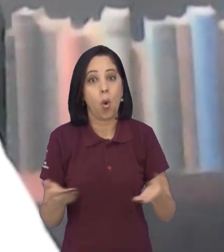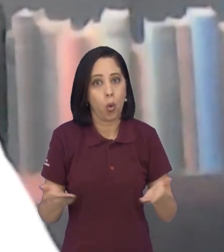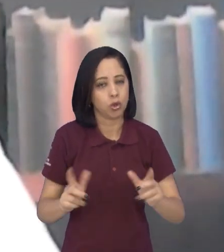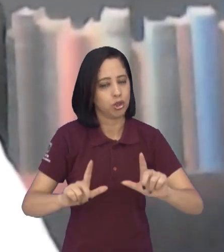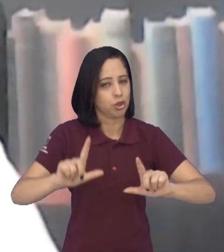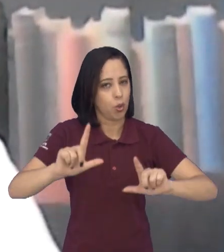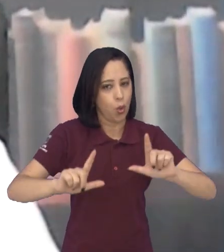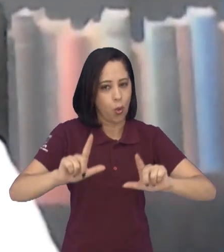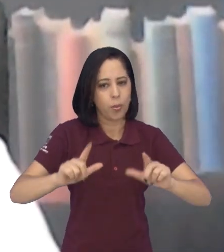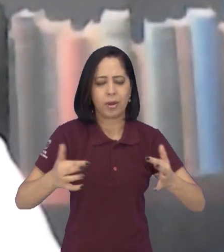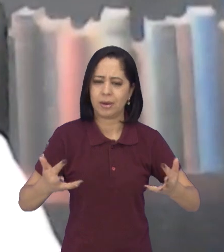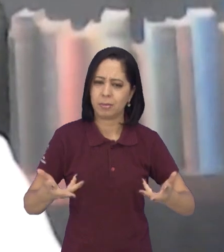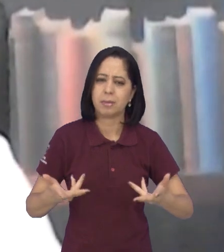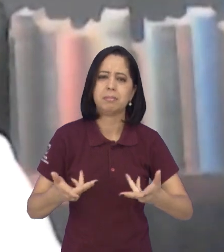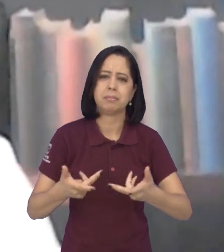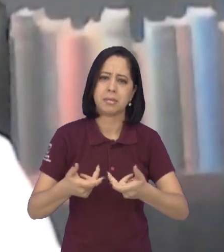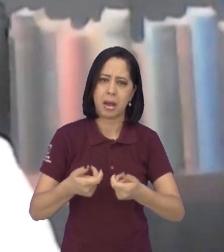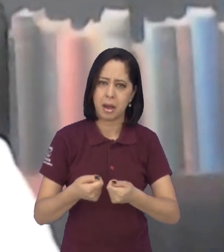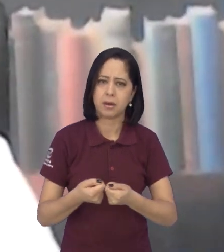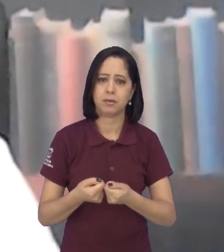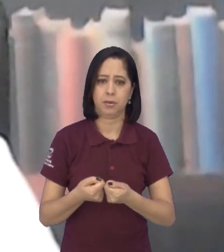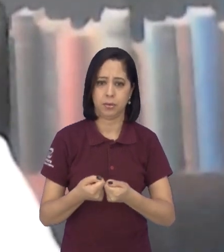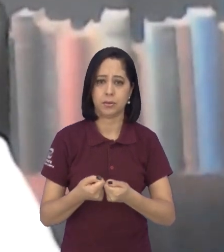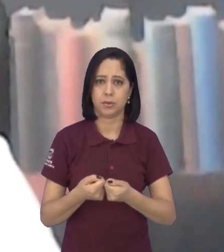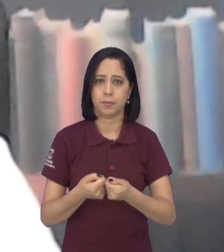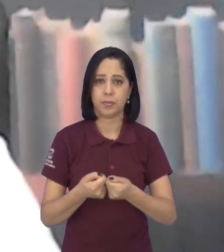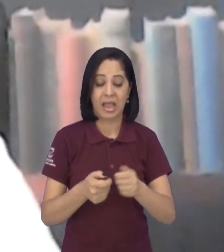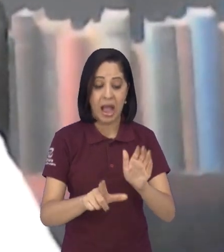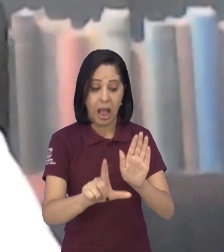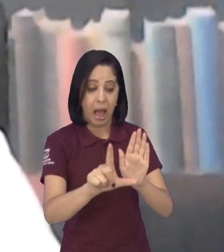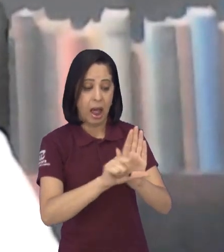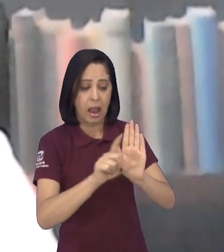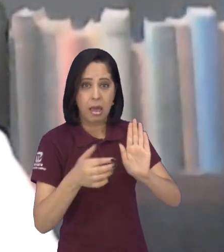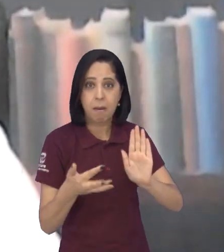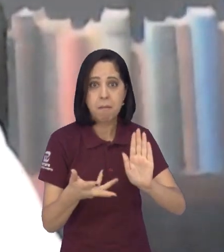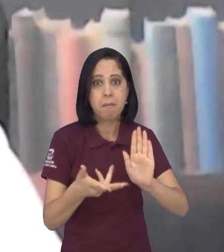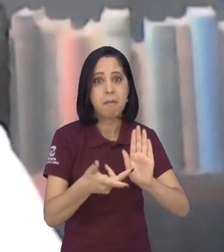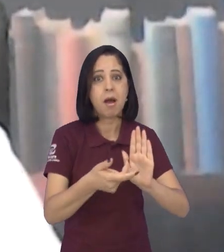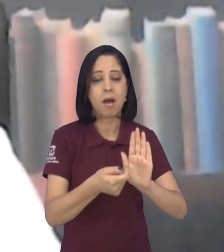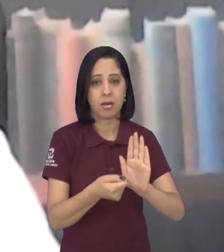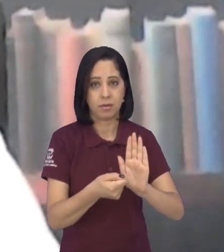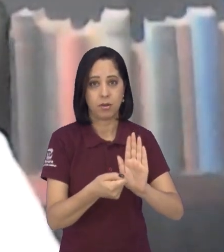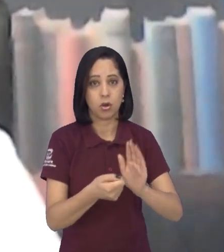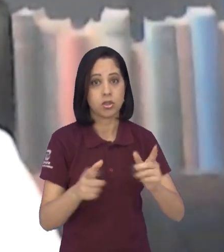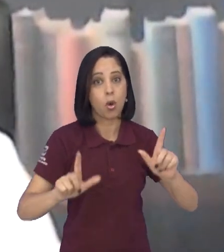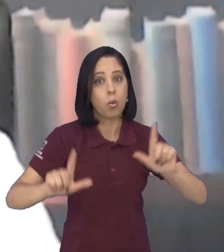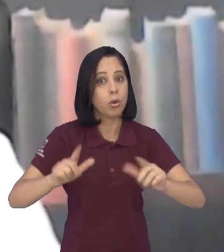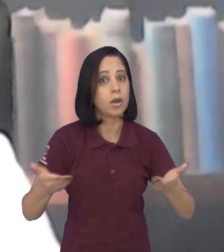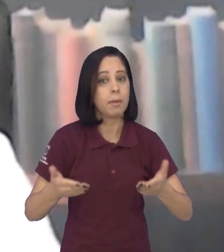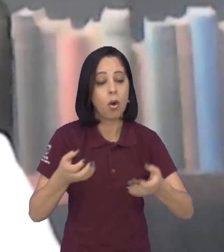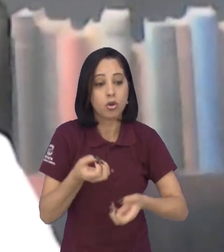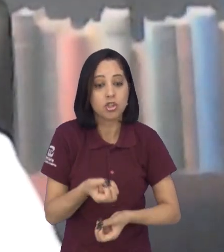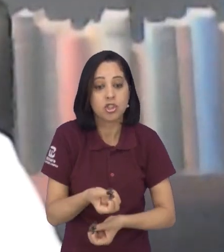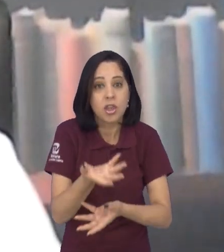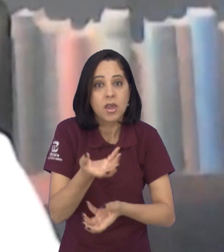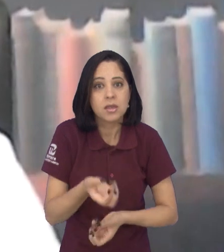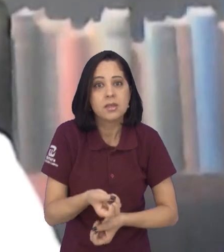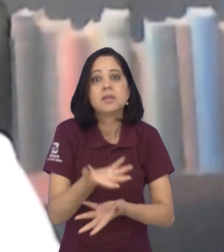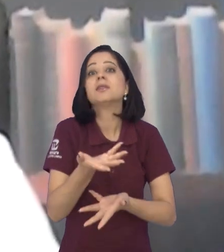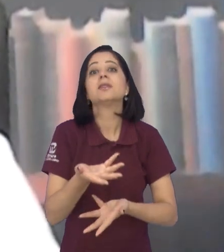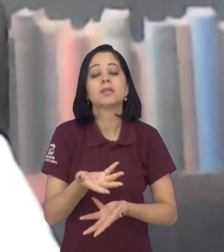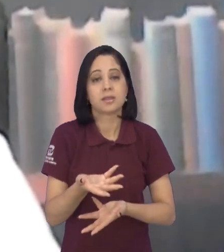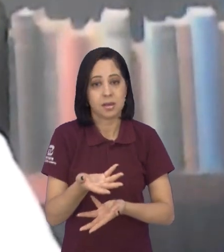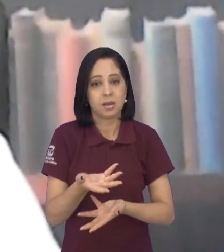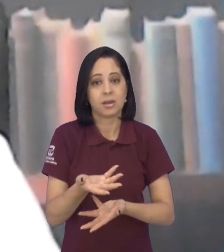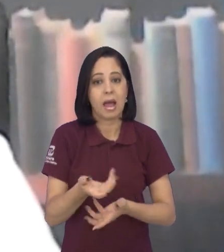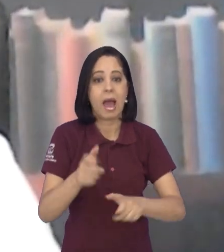essa área de proteção de dados, é mais uma forma de consciencialização para que do outro lado possam entender e nos